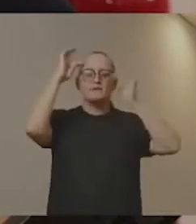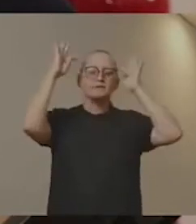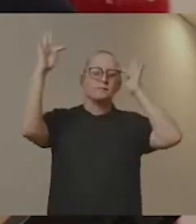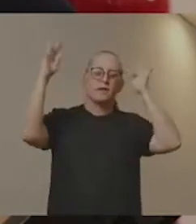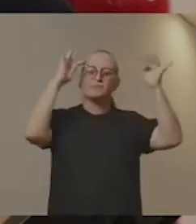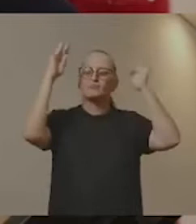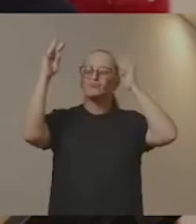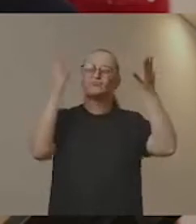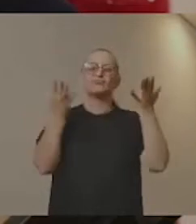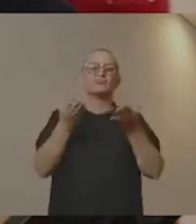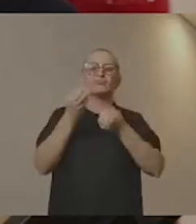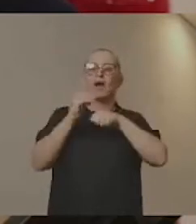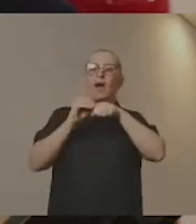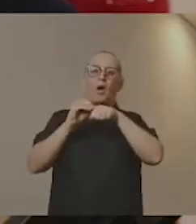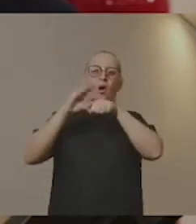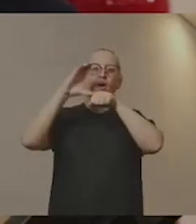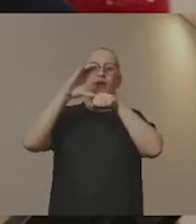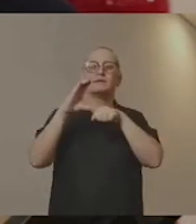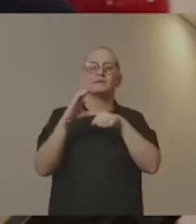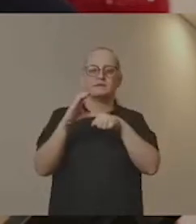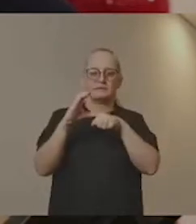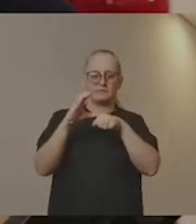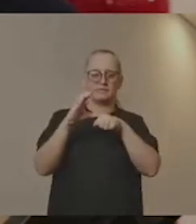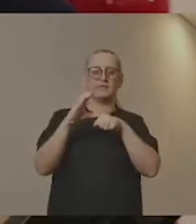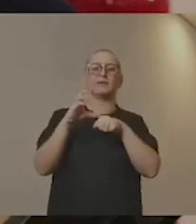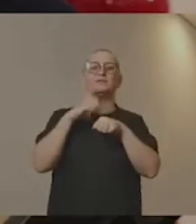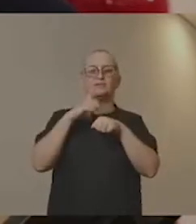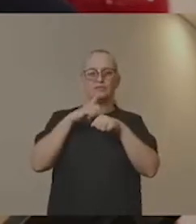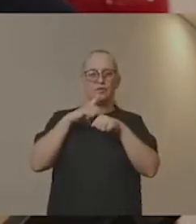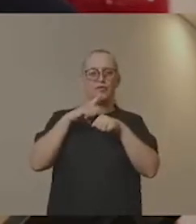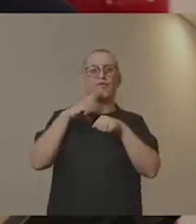gente constrói conhecimento junto, sabe?